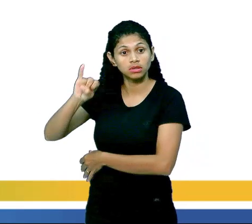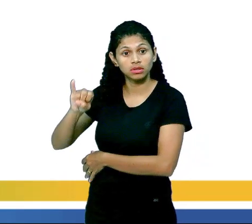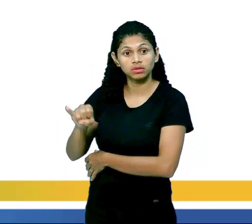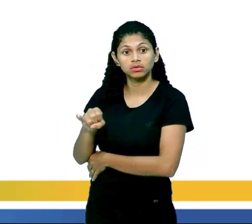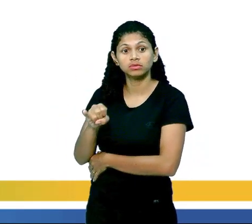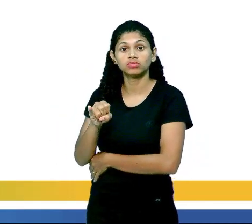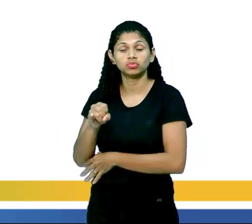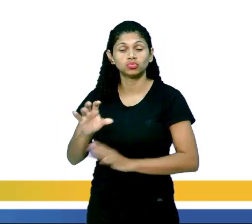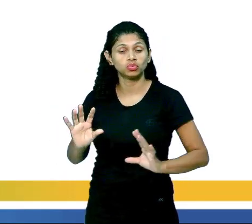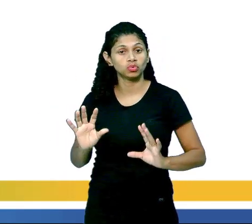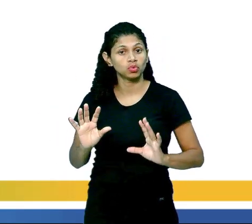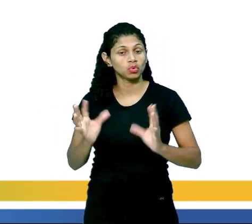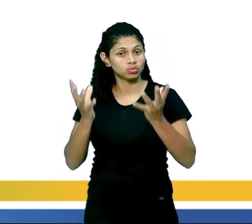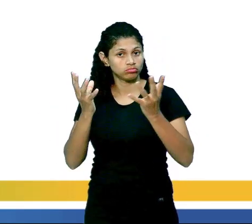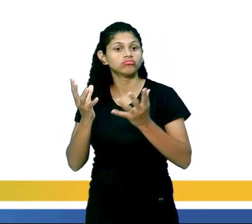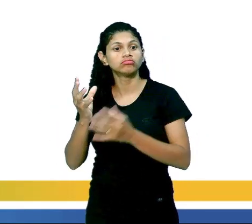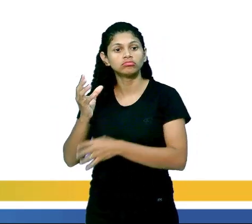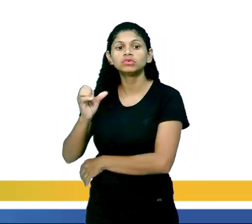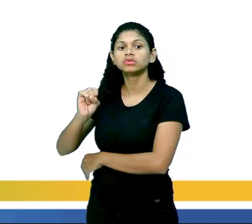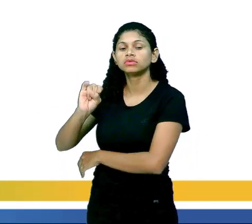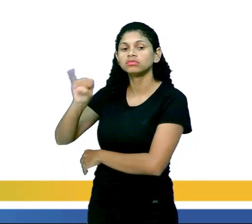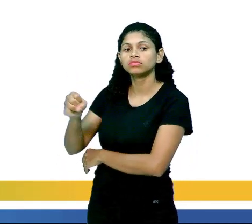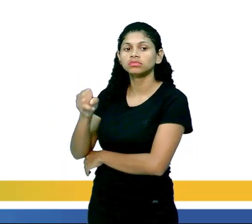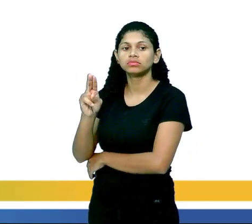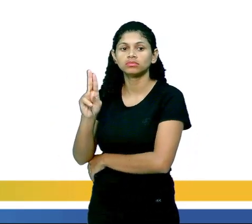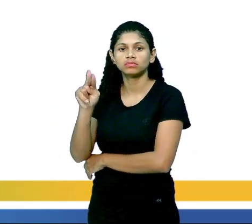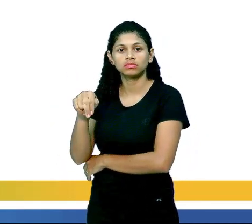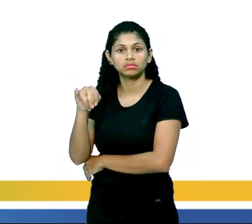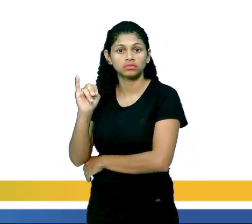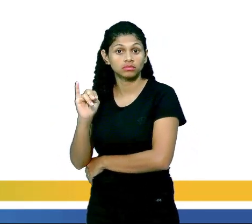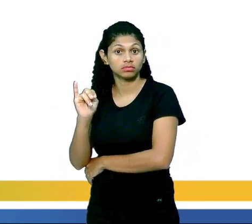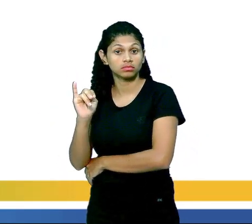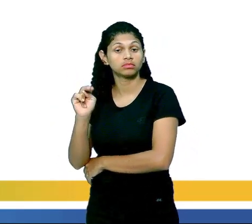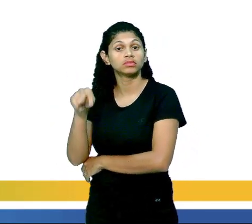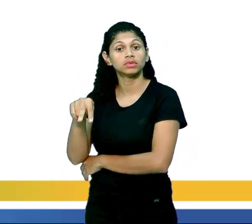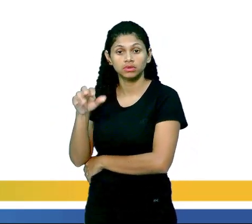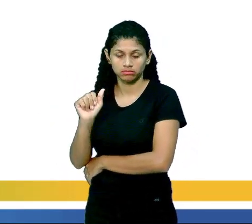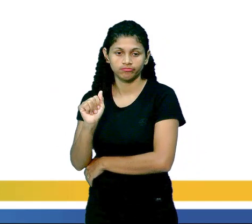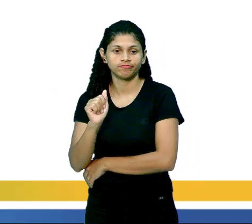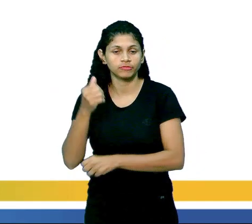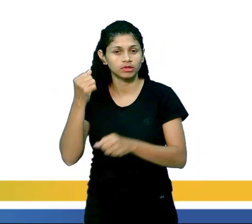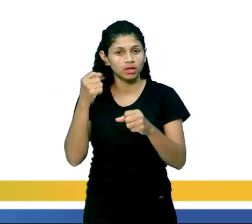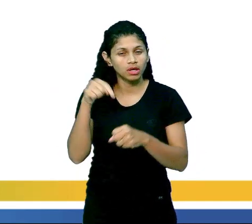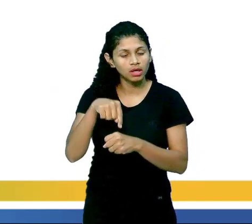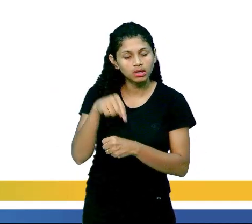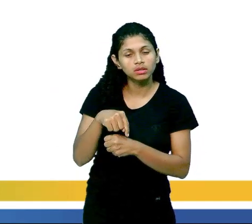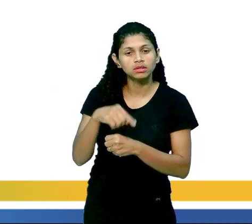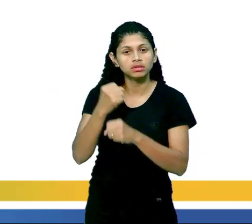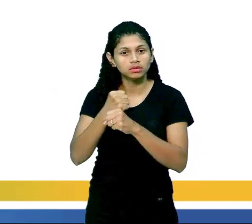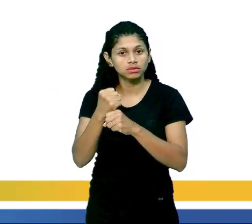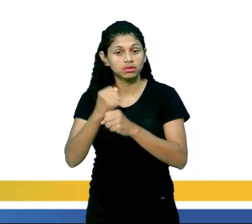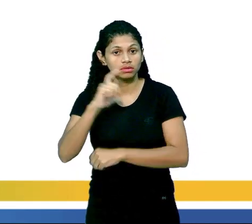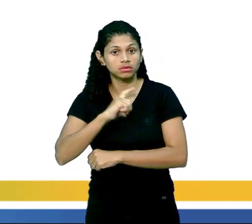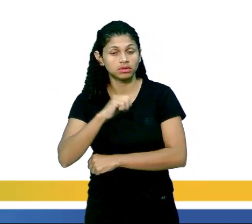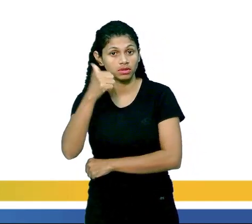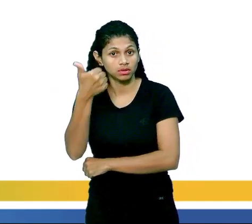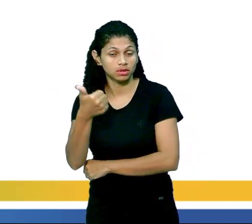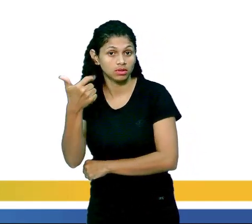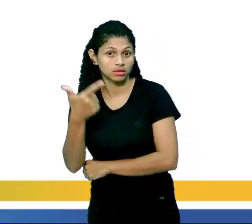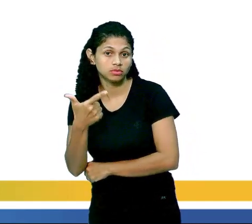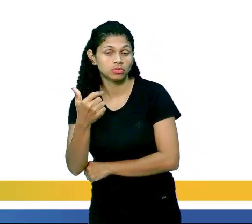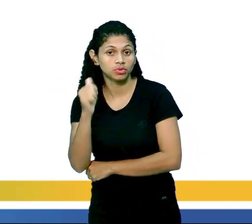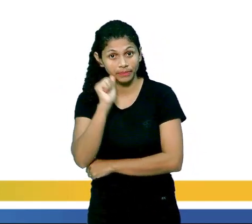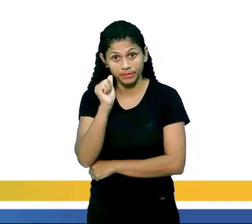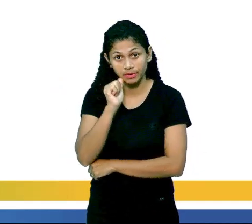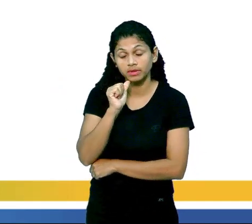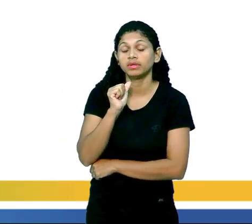junina. Neste ano, há 12 meninas e 13 meninos na turma. E para a